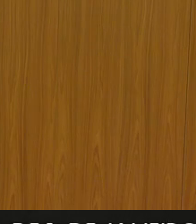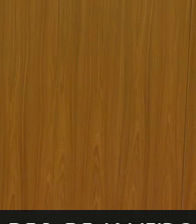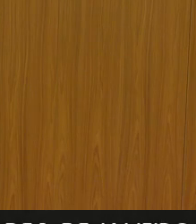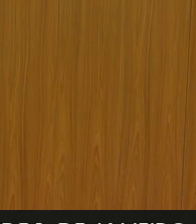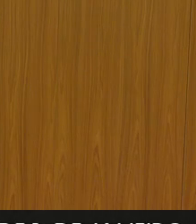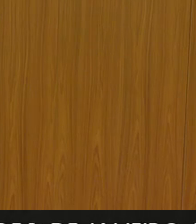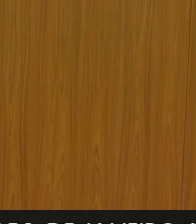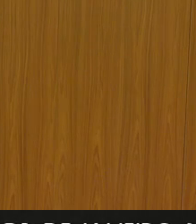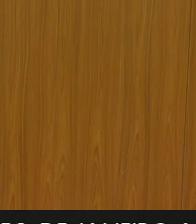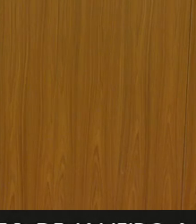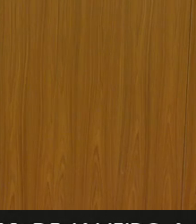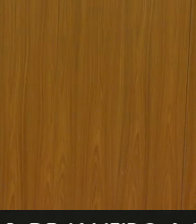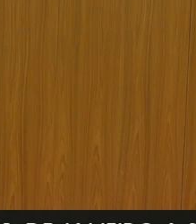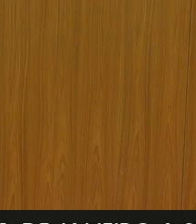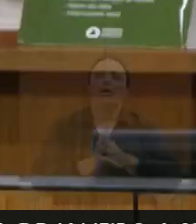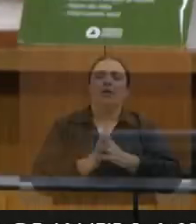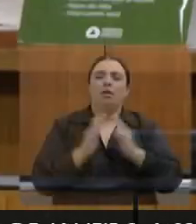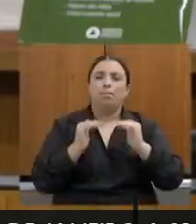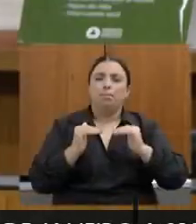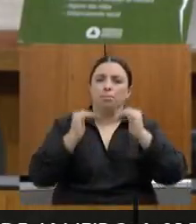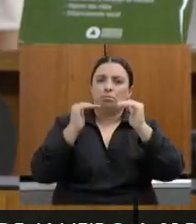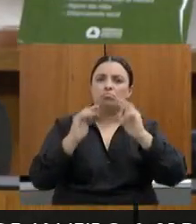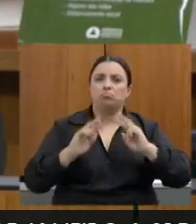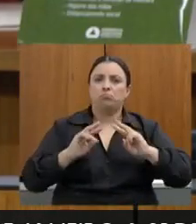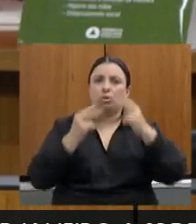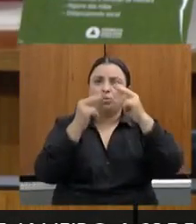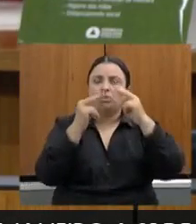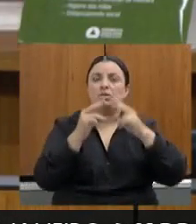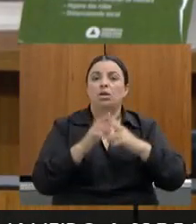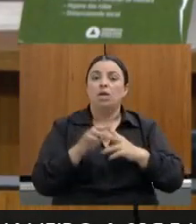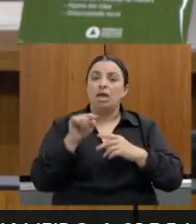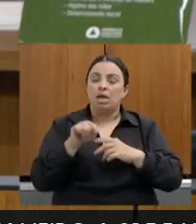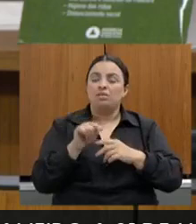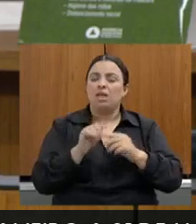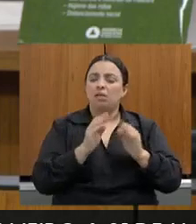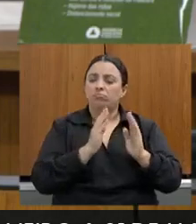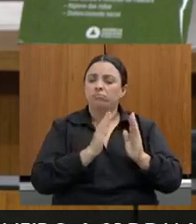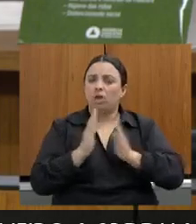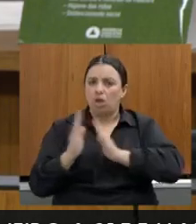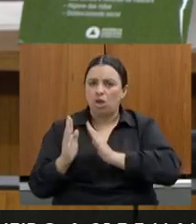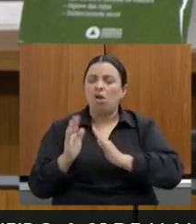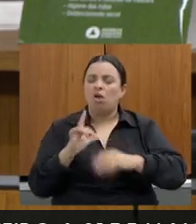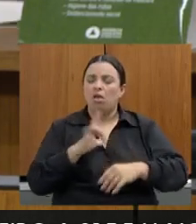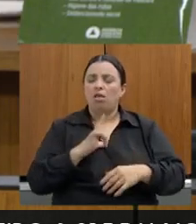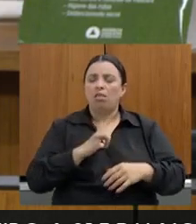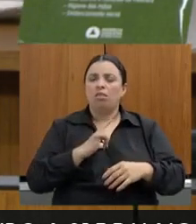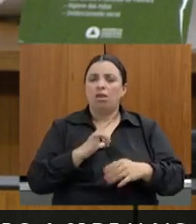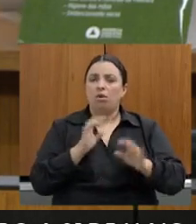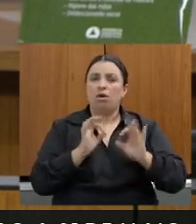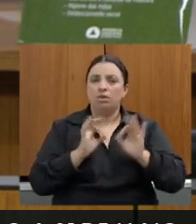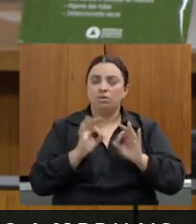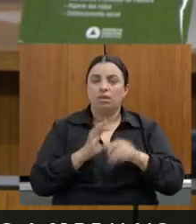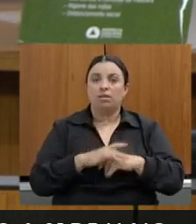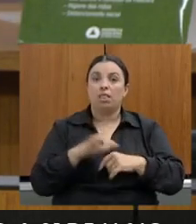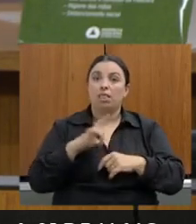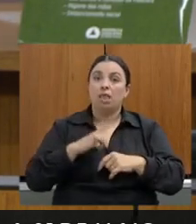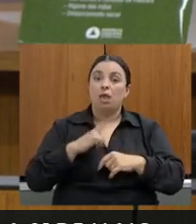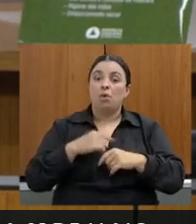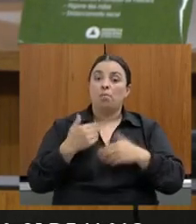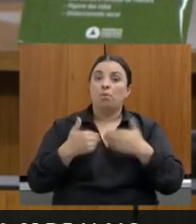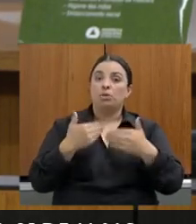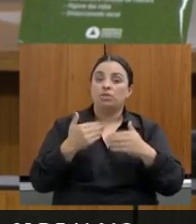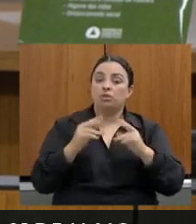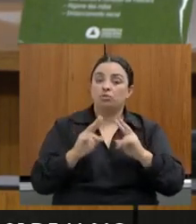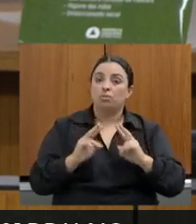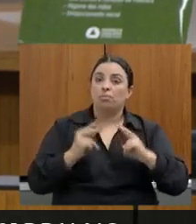em ordem eu digo praticamente porque não está sem por cento em ordem ainda nós temos aí um processo de